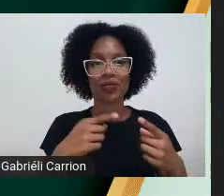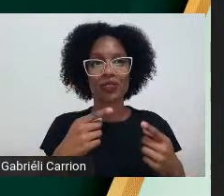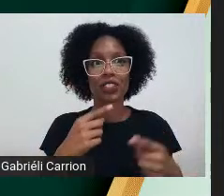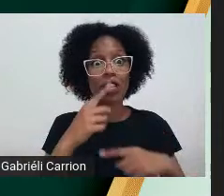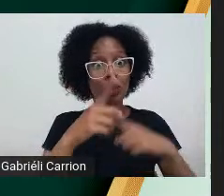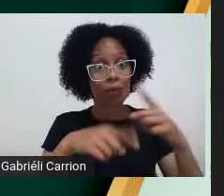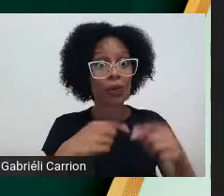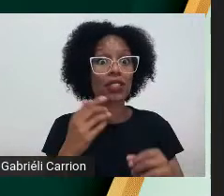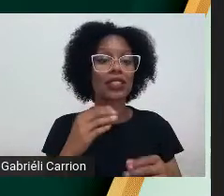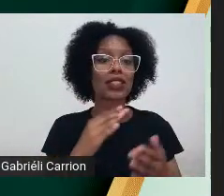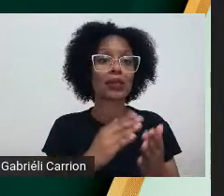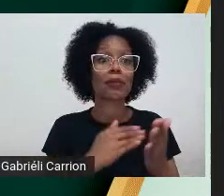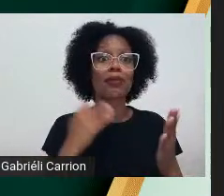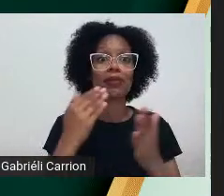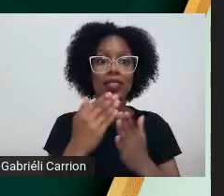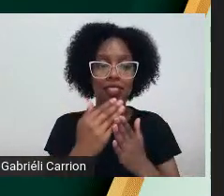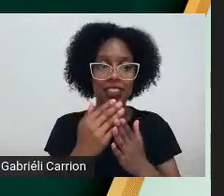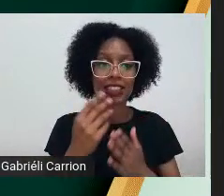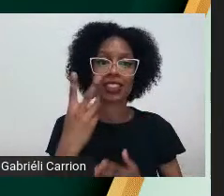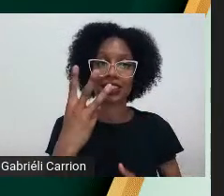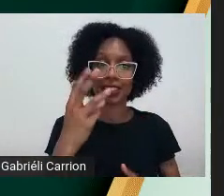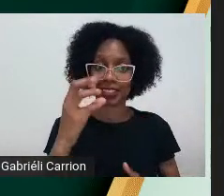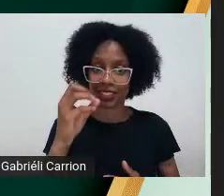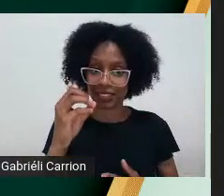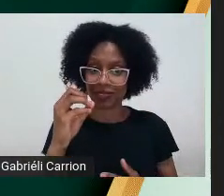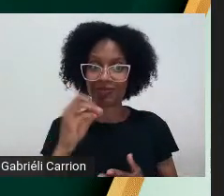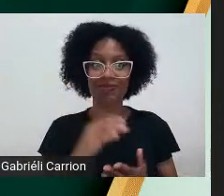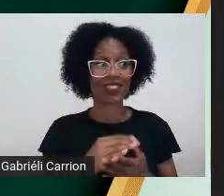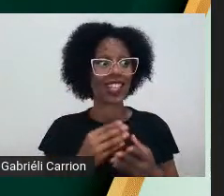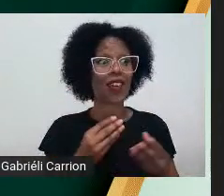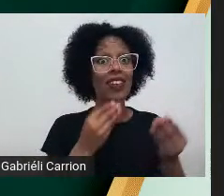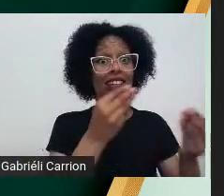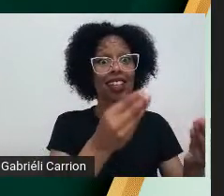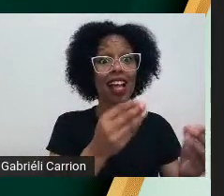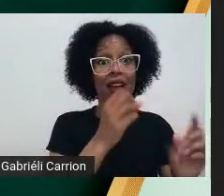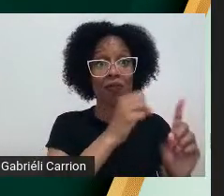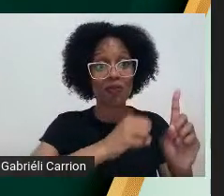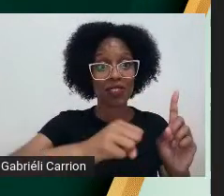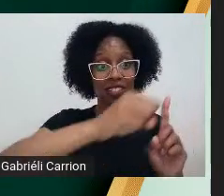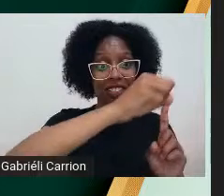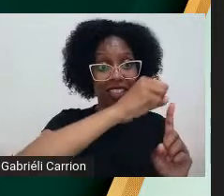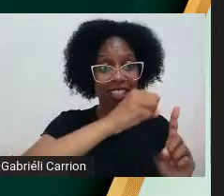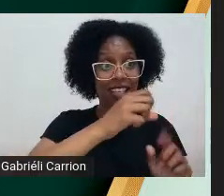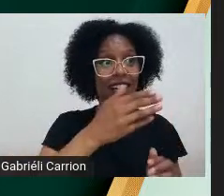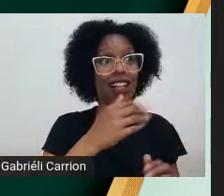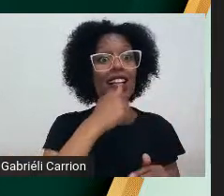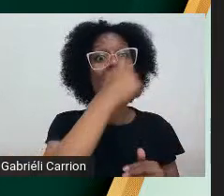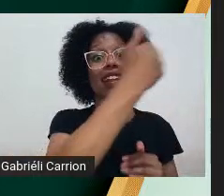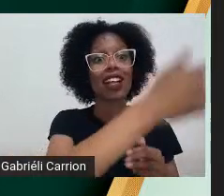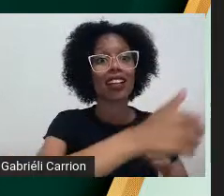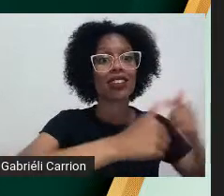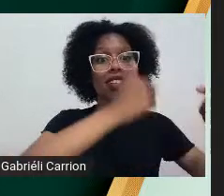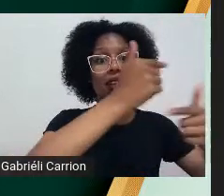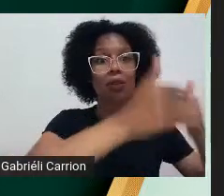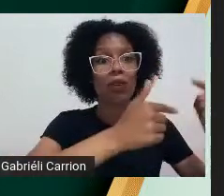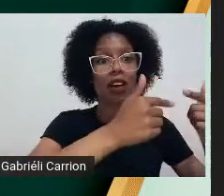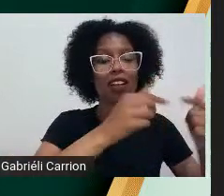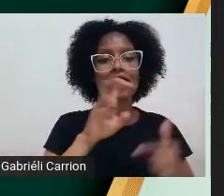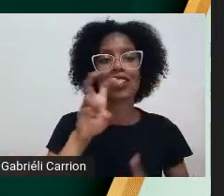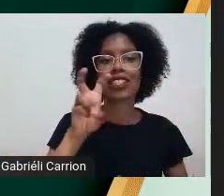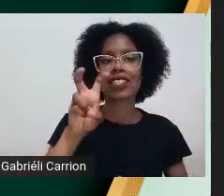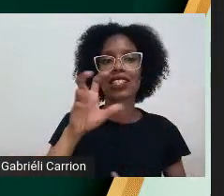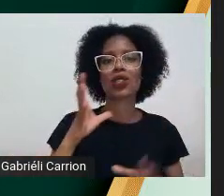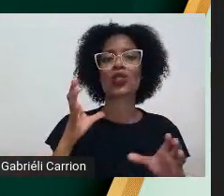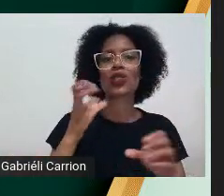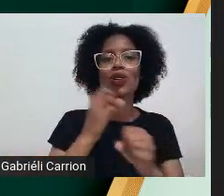30. Então, a gente entrega à sociedade, entrega ao mercado de trabalho, 50